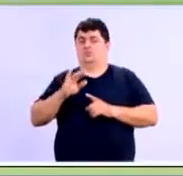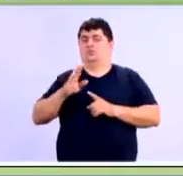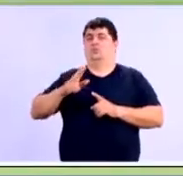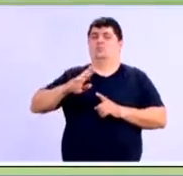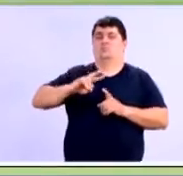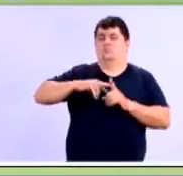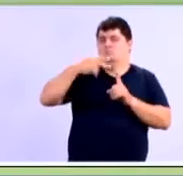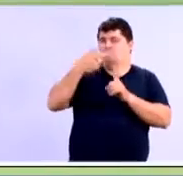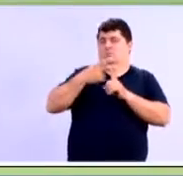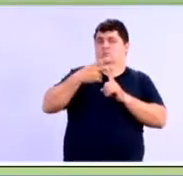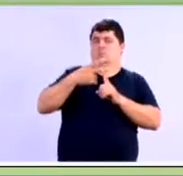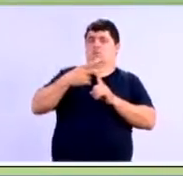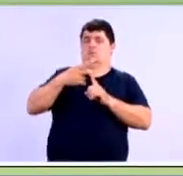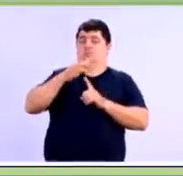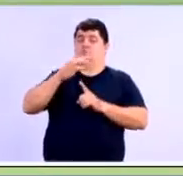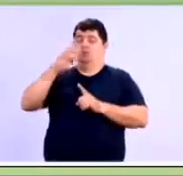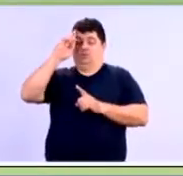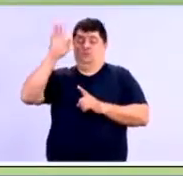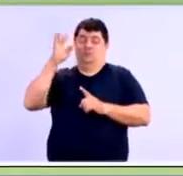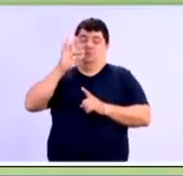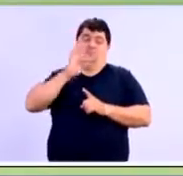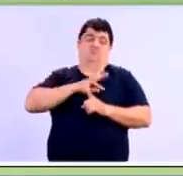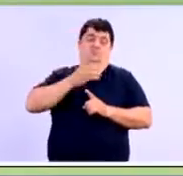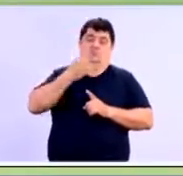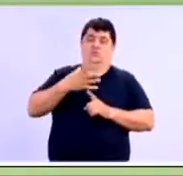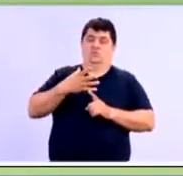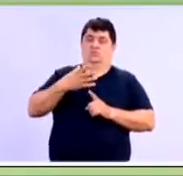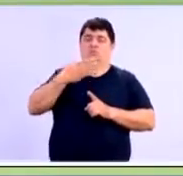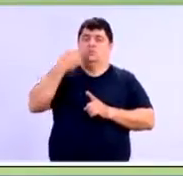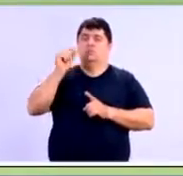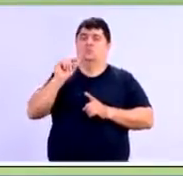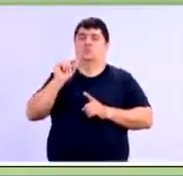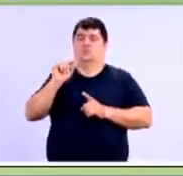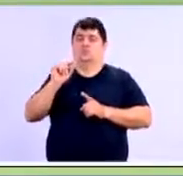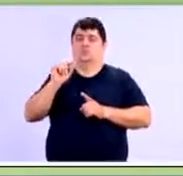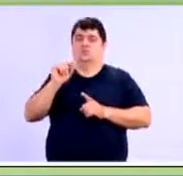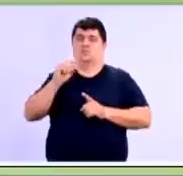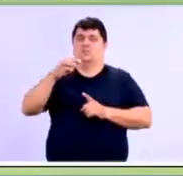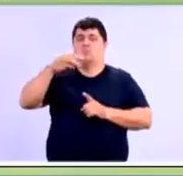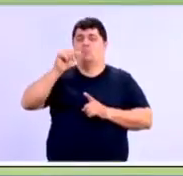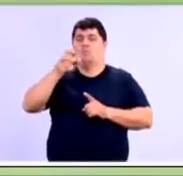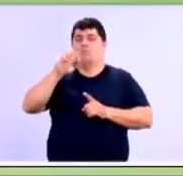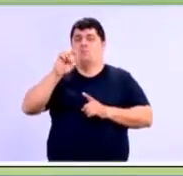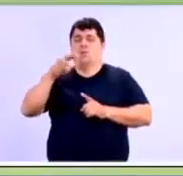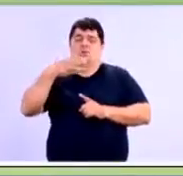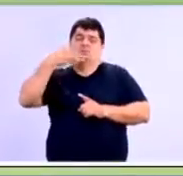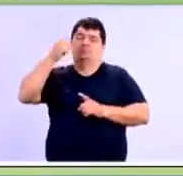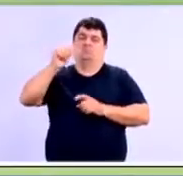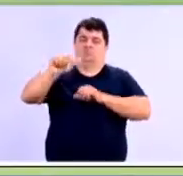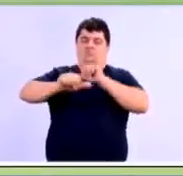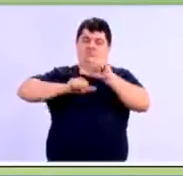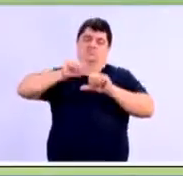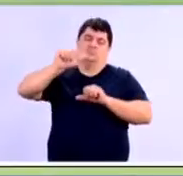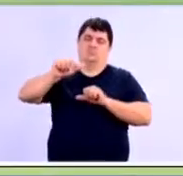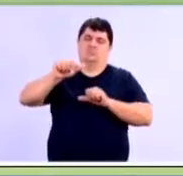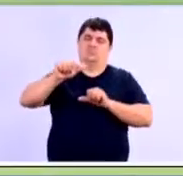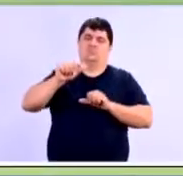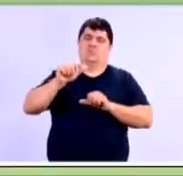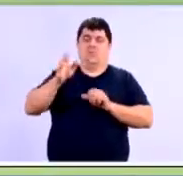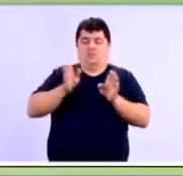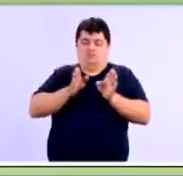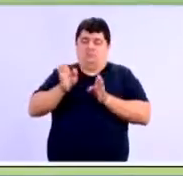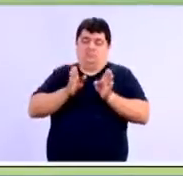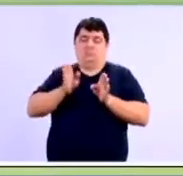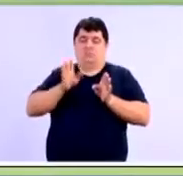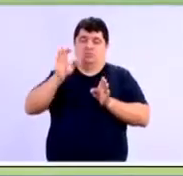quer dizer, o sócio já tem um retorno interessante. Melhorou o que então nessa empresa? Melhorou margem. Então, é uma das